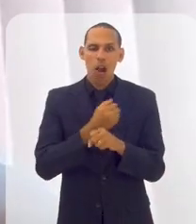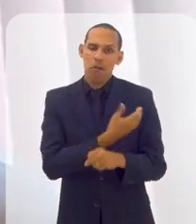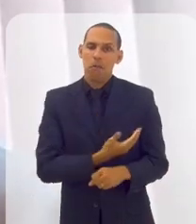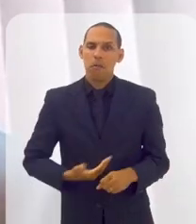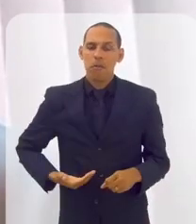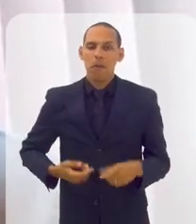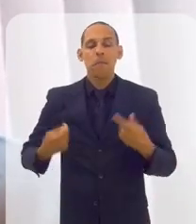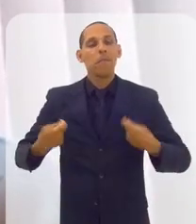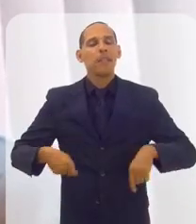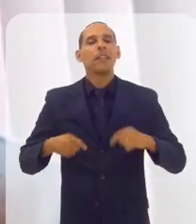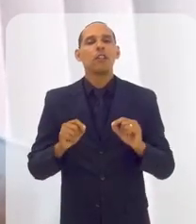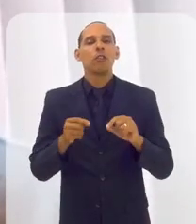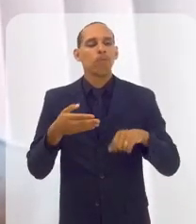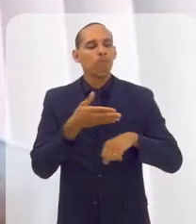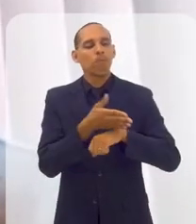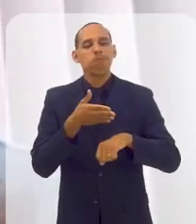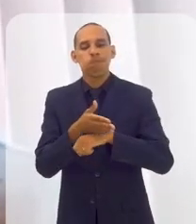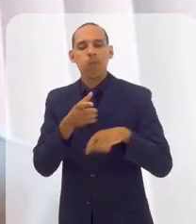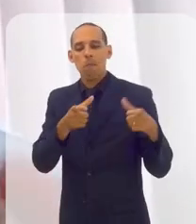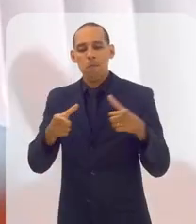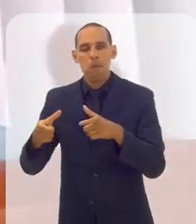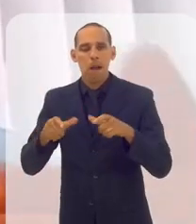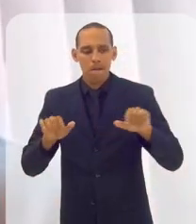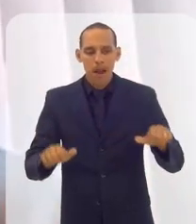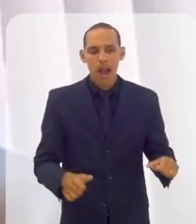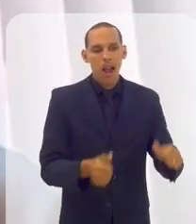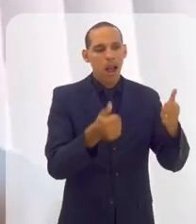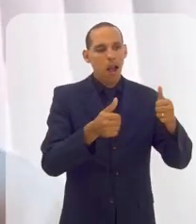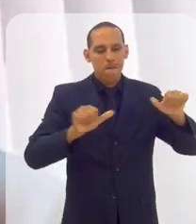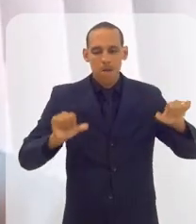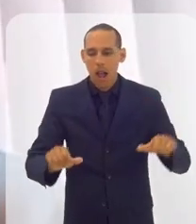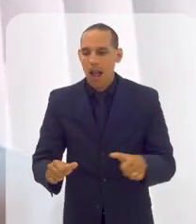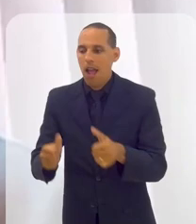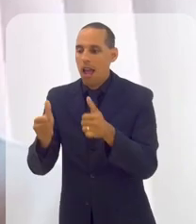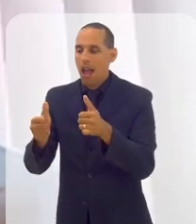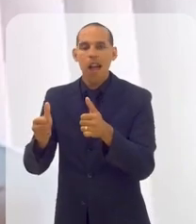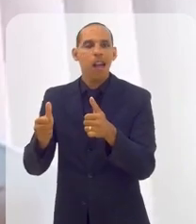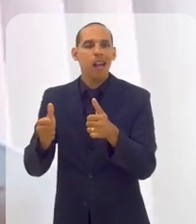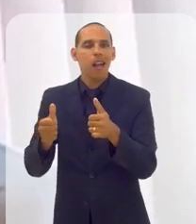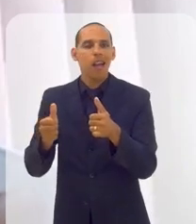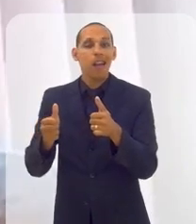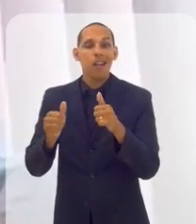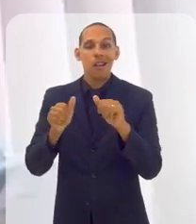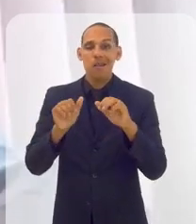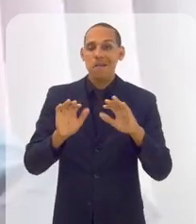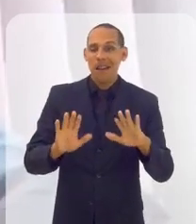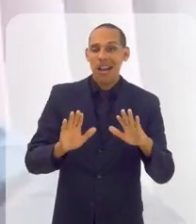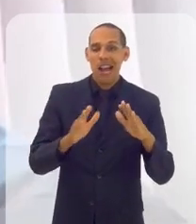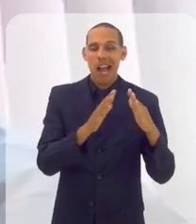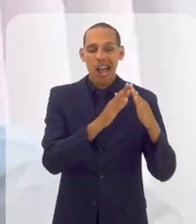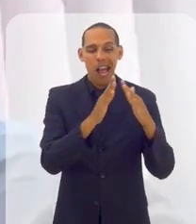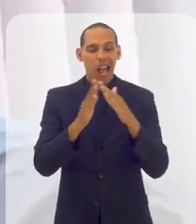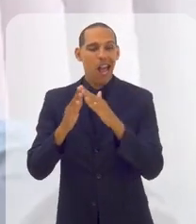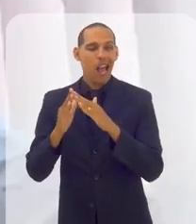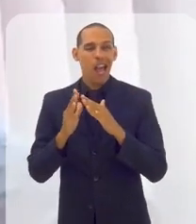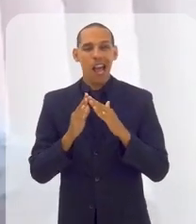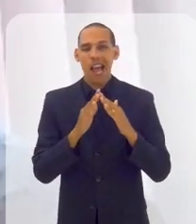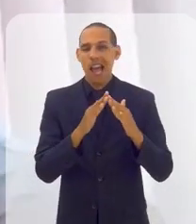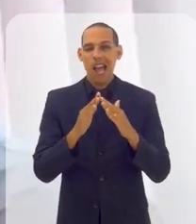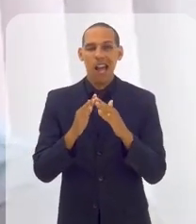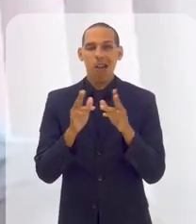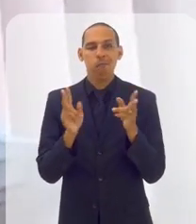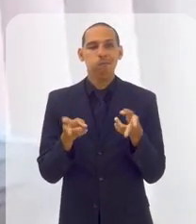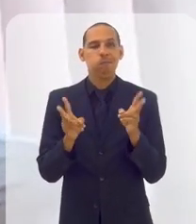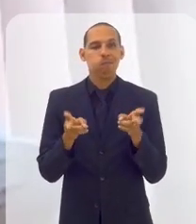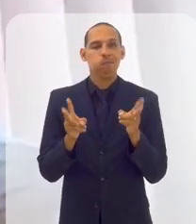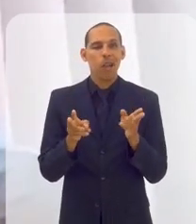obras públicas que, às vezes, intervêm em um determinado local, melhora aquele local com uma intervenção pública, mas as residências, o